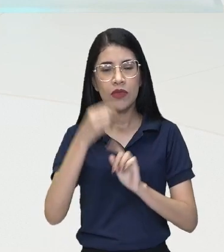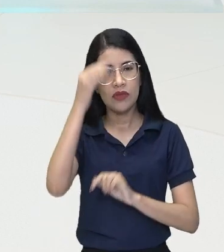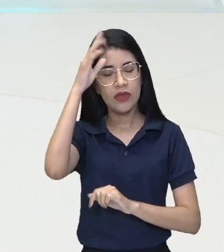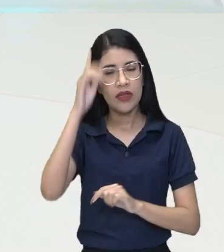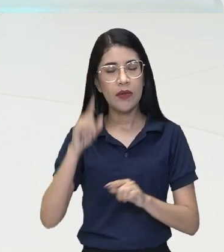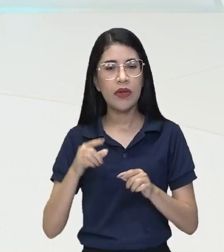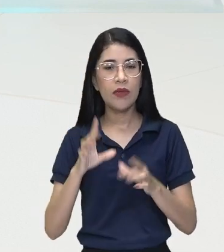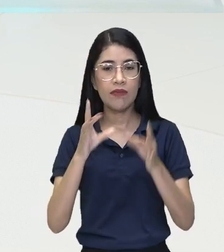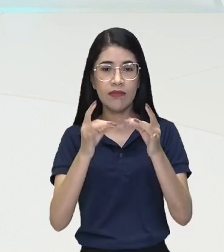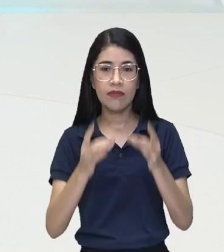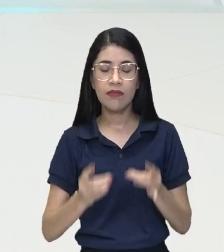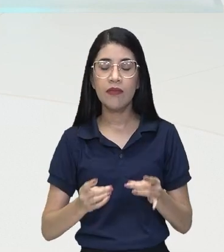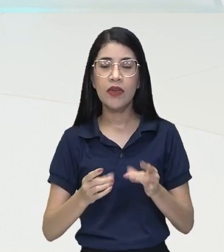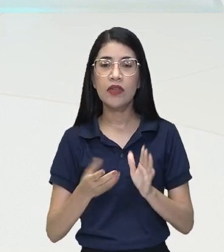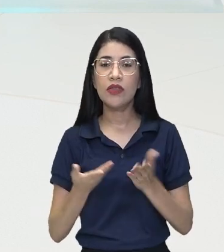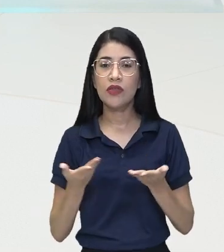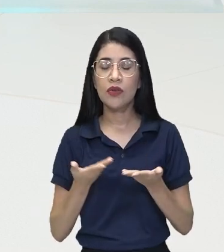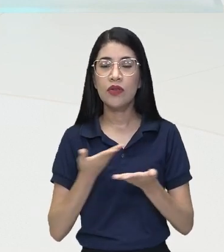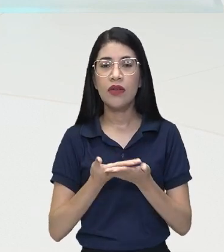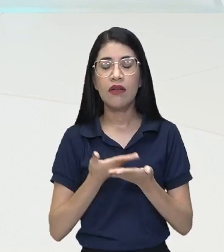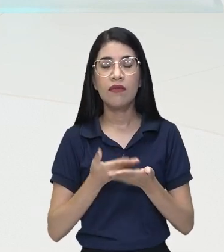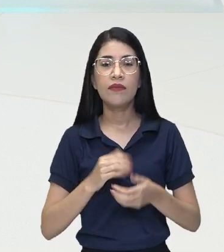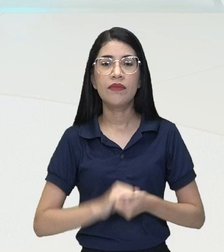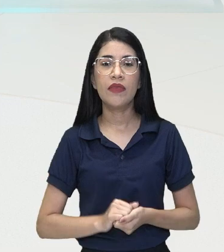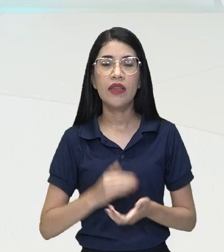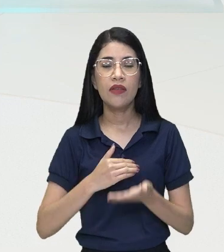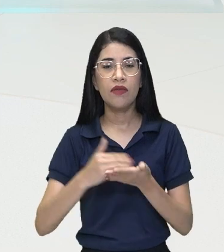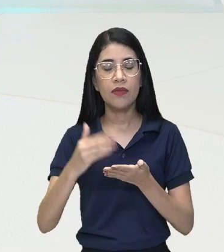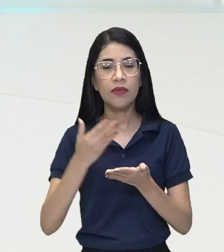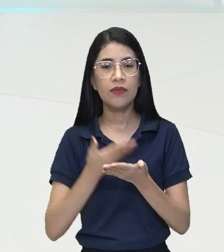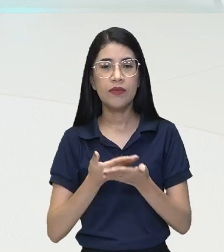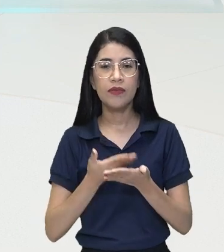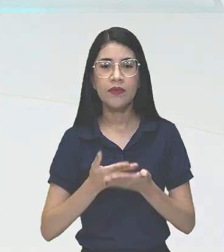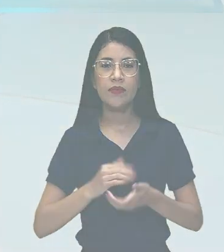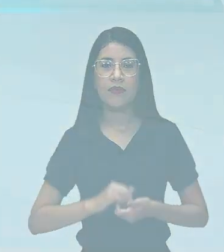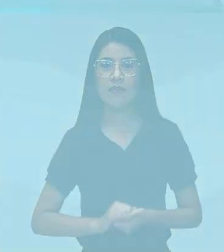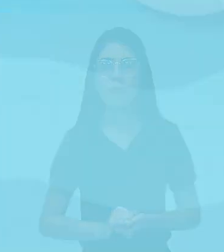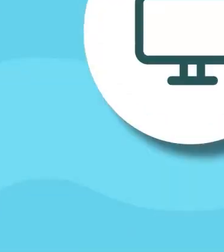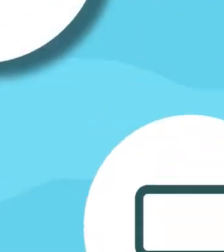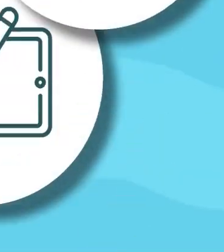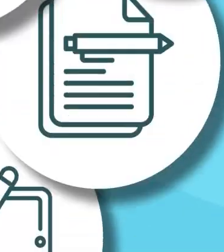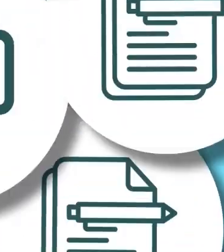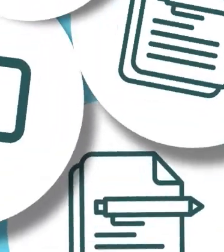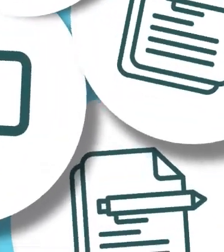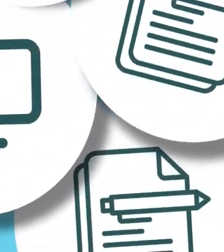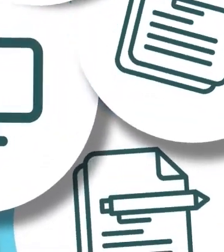conhecimento e nosso detalhamento da aula de hoje, e vamos dar início à nossa aula.